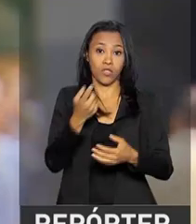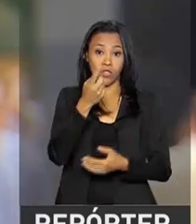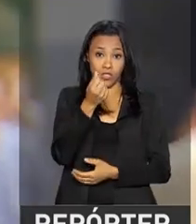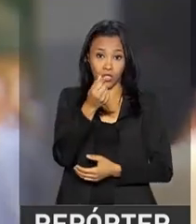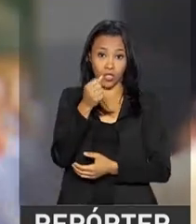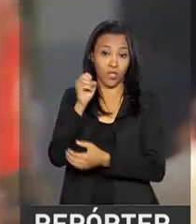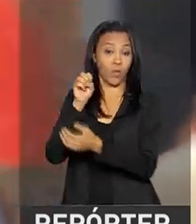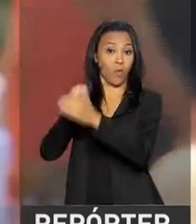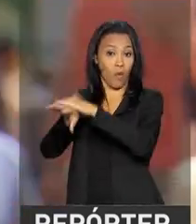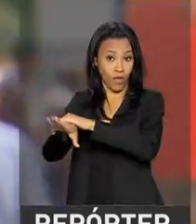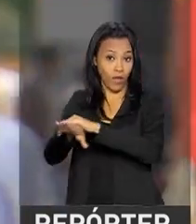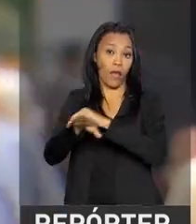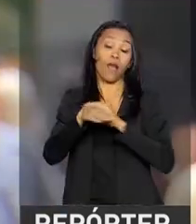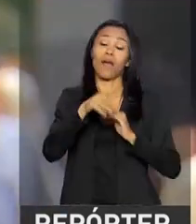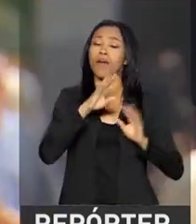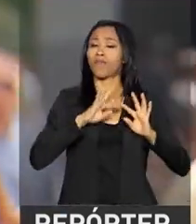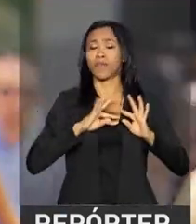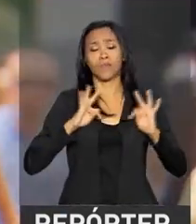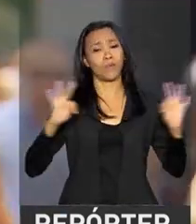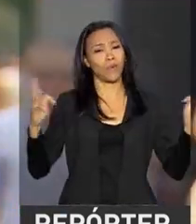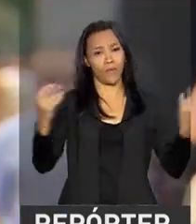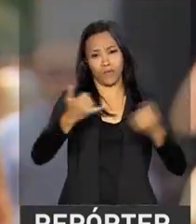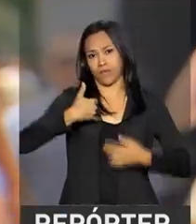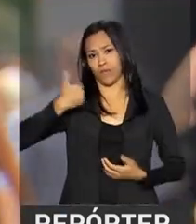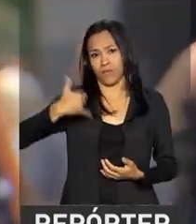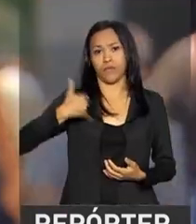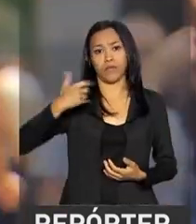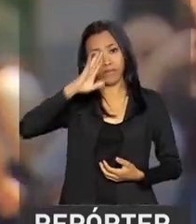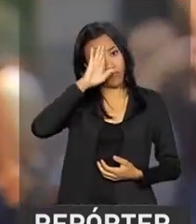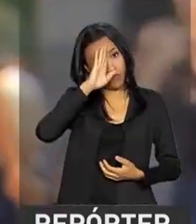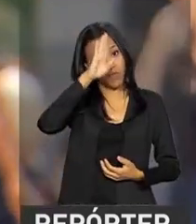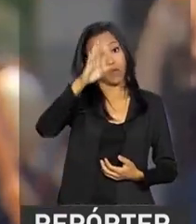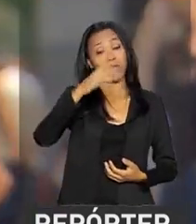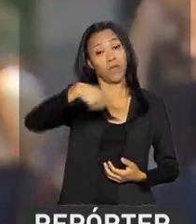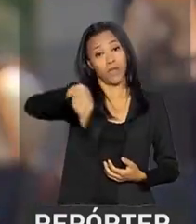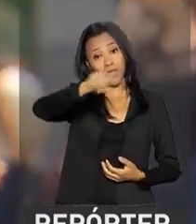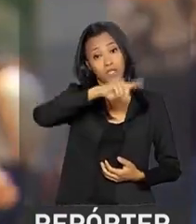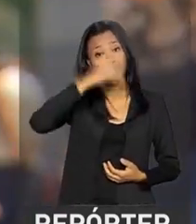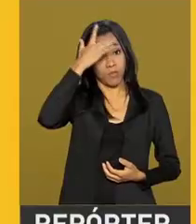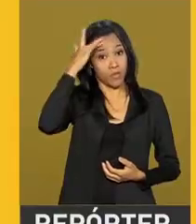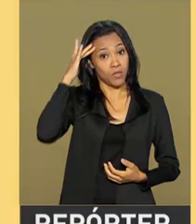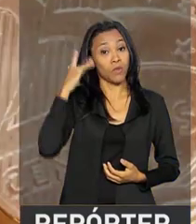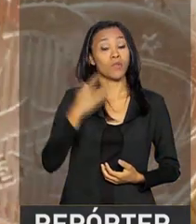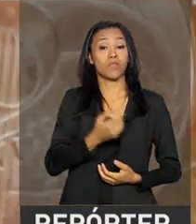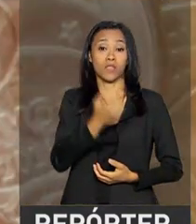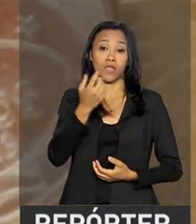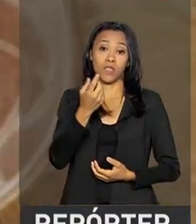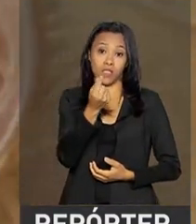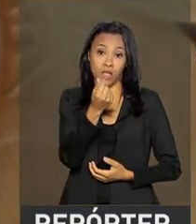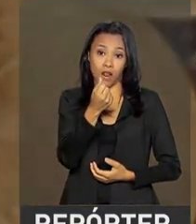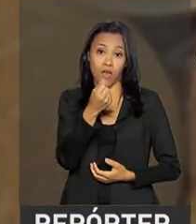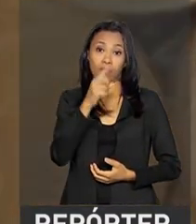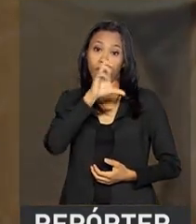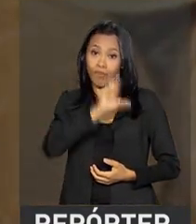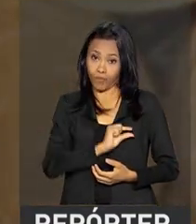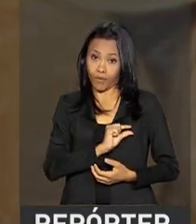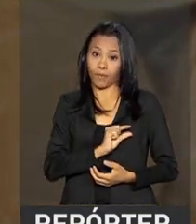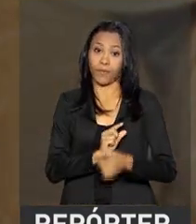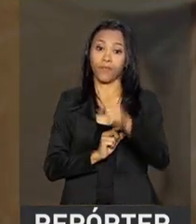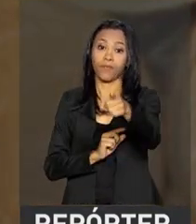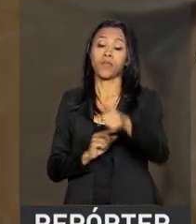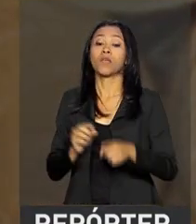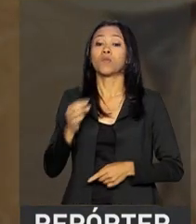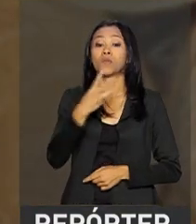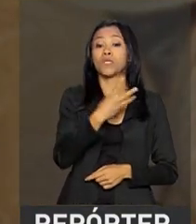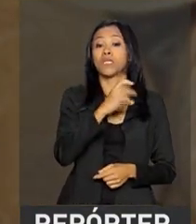atinge todas as faixas etárias principalmente entre os que ganham menos dos 31 por cento que pouparam